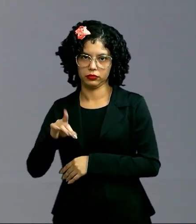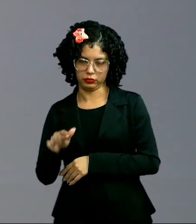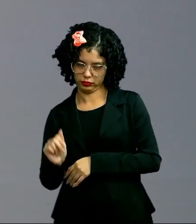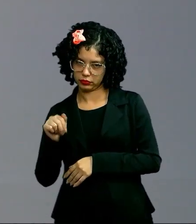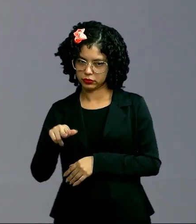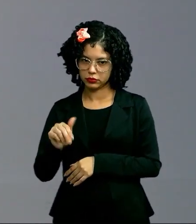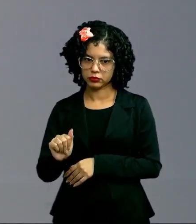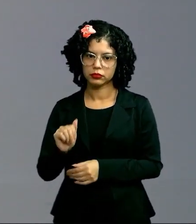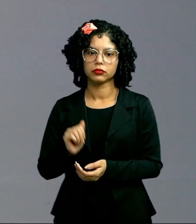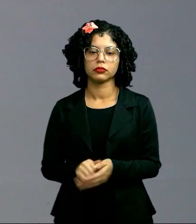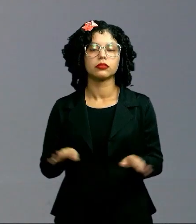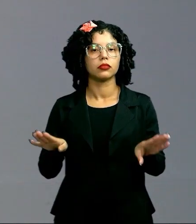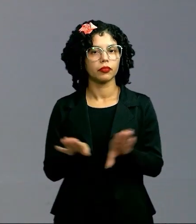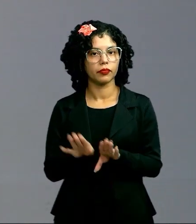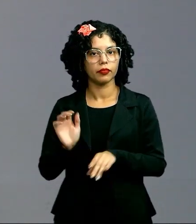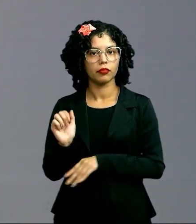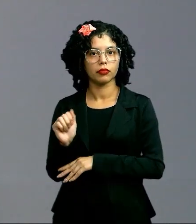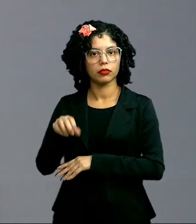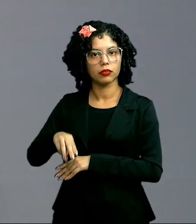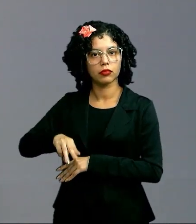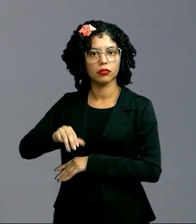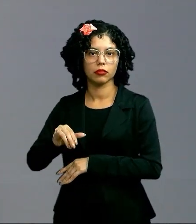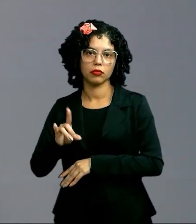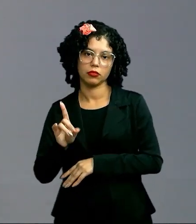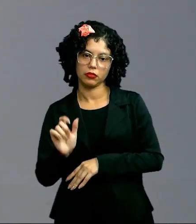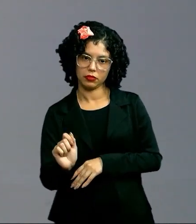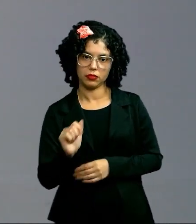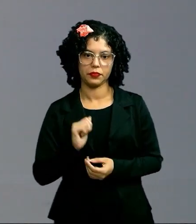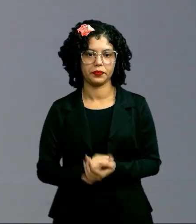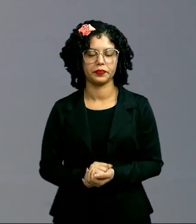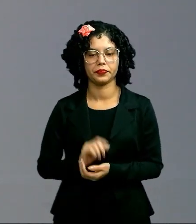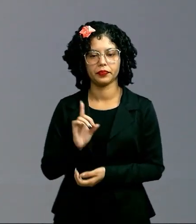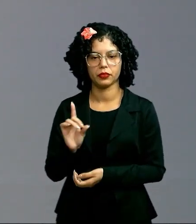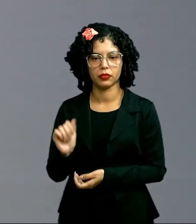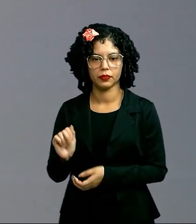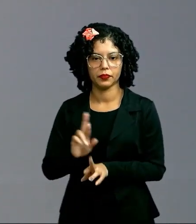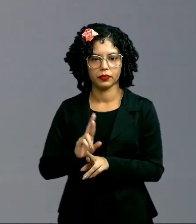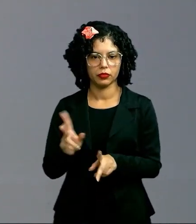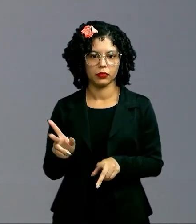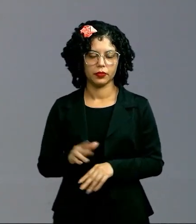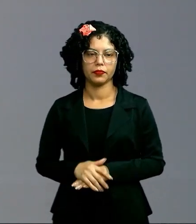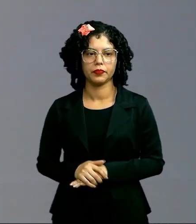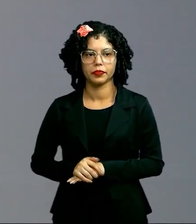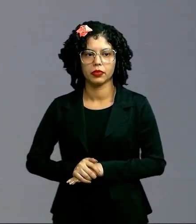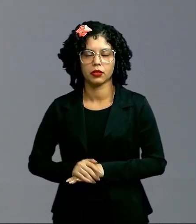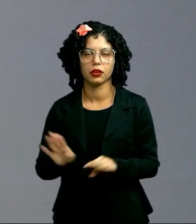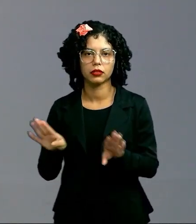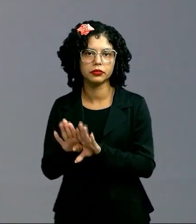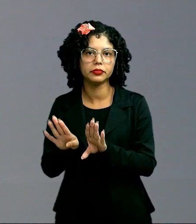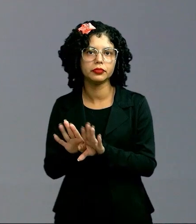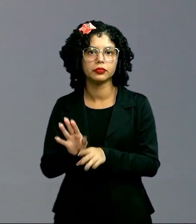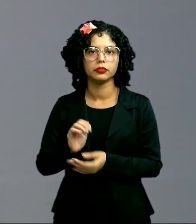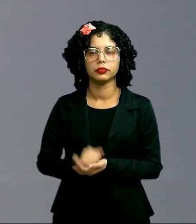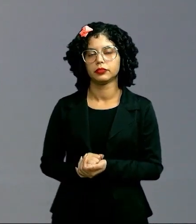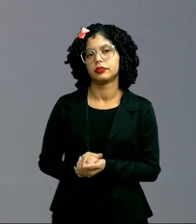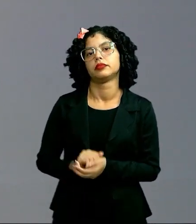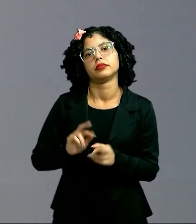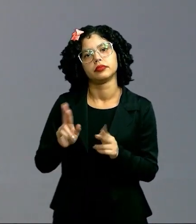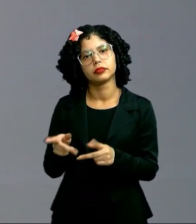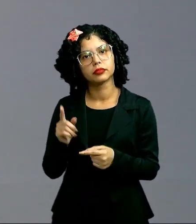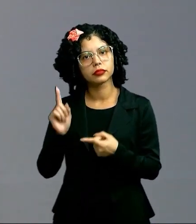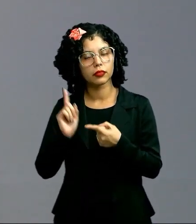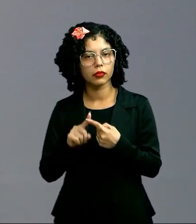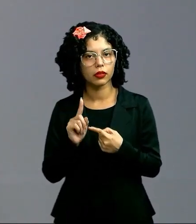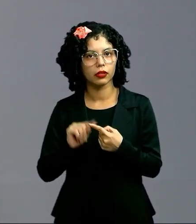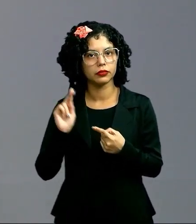com Na e eu vou ter a função amida com Da. Qual é a diferença? A diferença é que na amina eu tenho